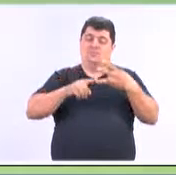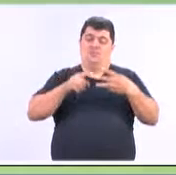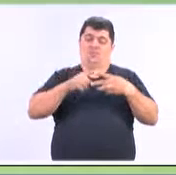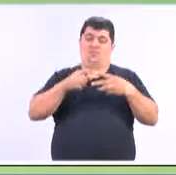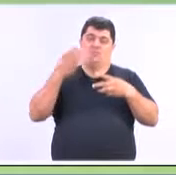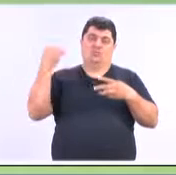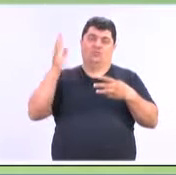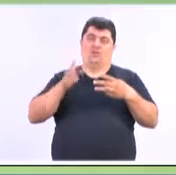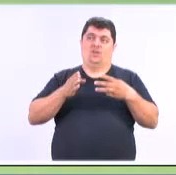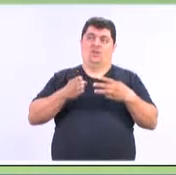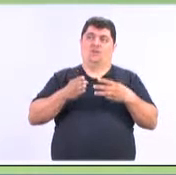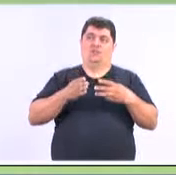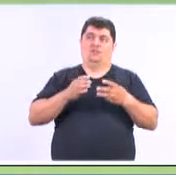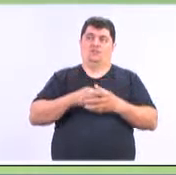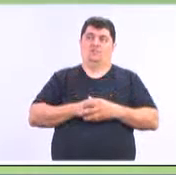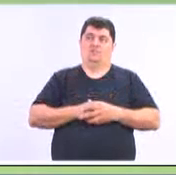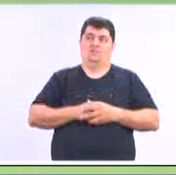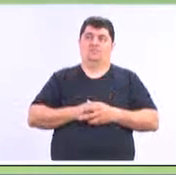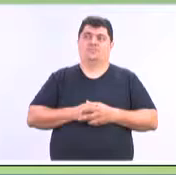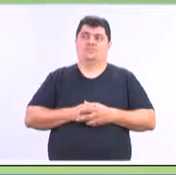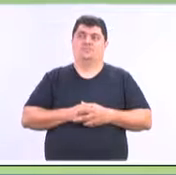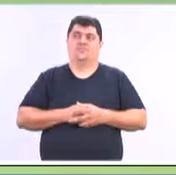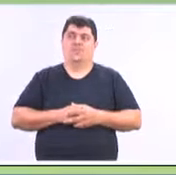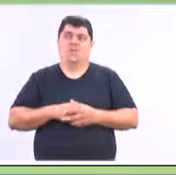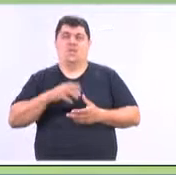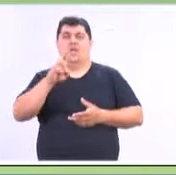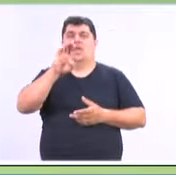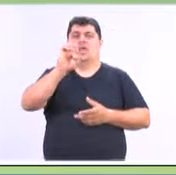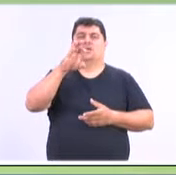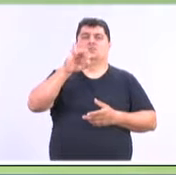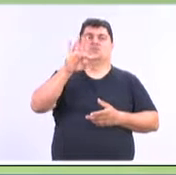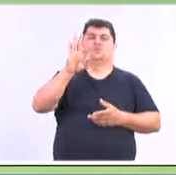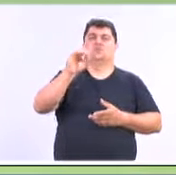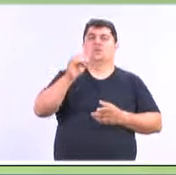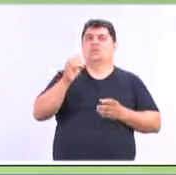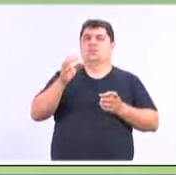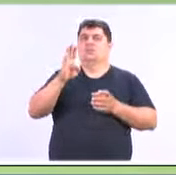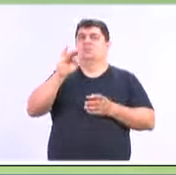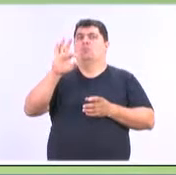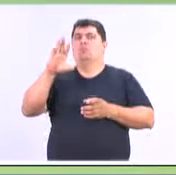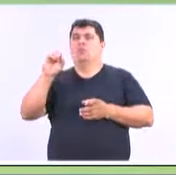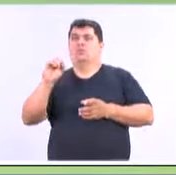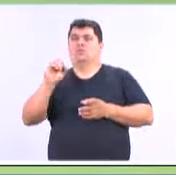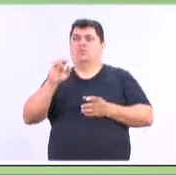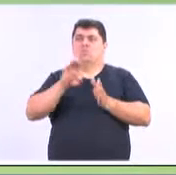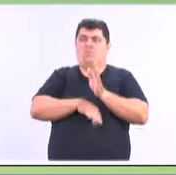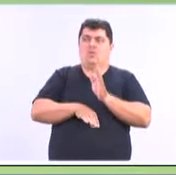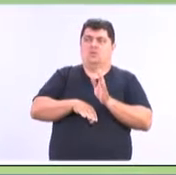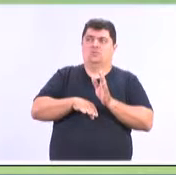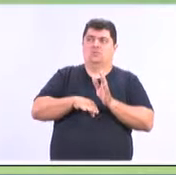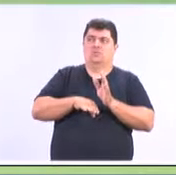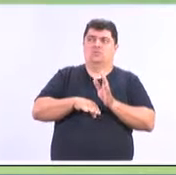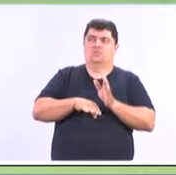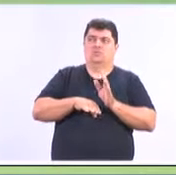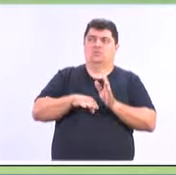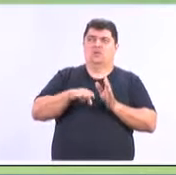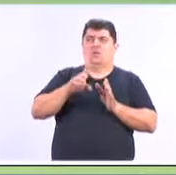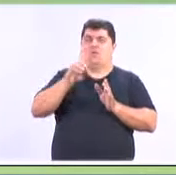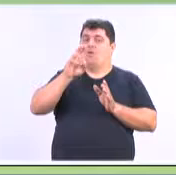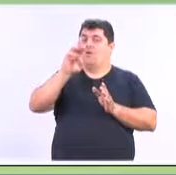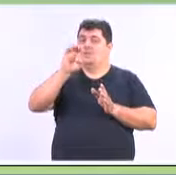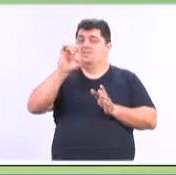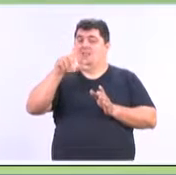outras 3. Ok? Vamos lá. Receita bruta, tudo que eu vendi menos as deduções das vendas é igual ao quê? Igual a receita líquida,